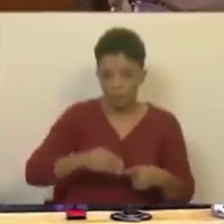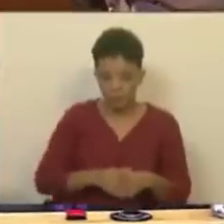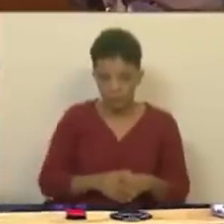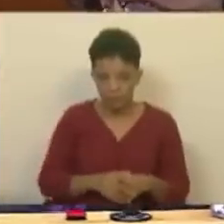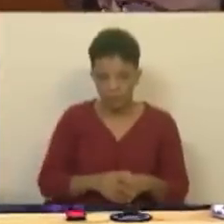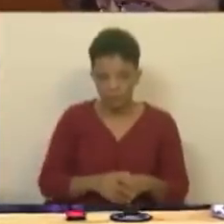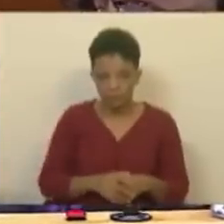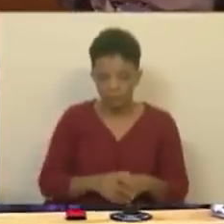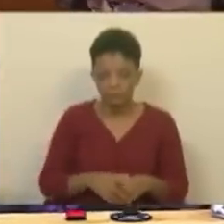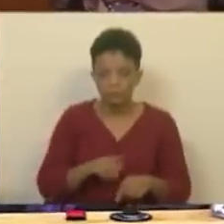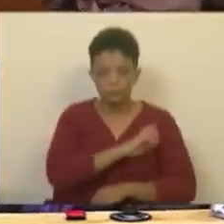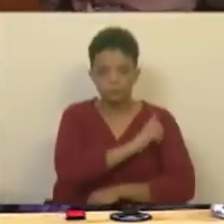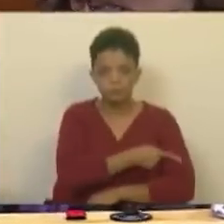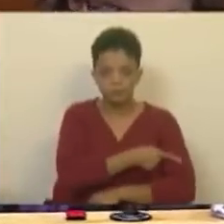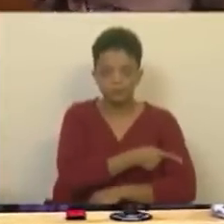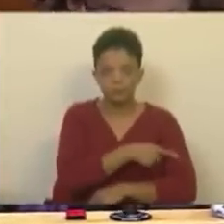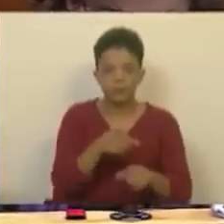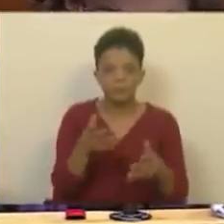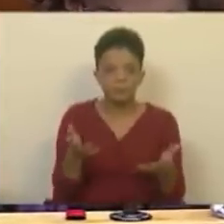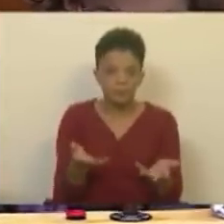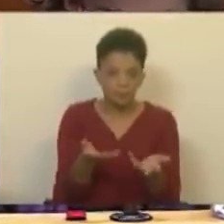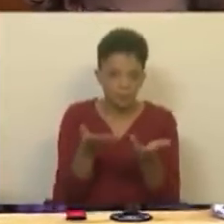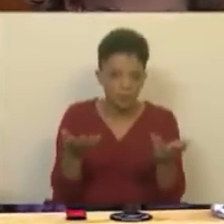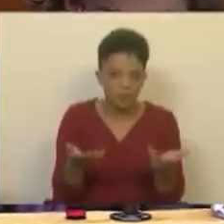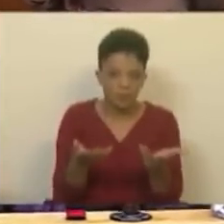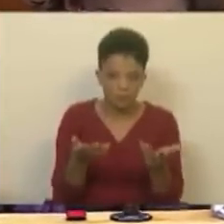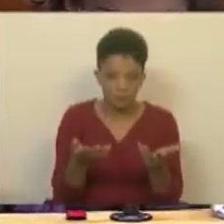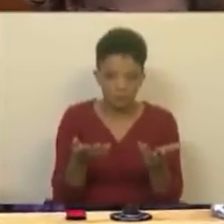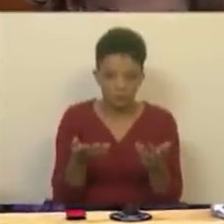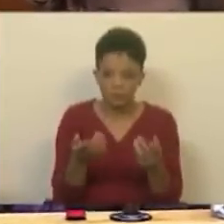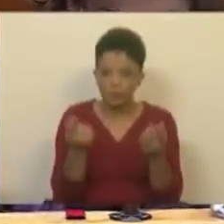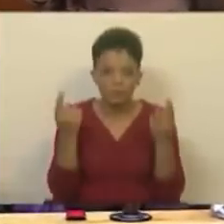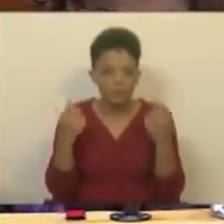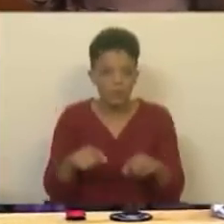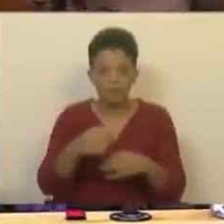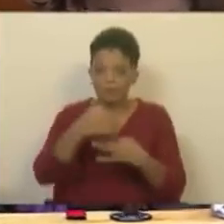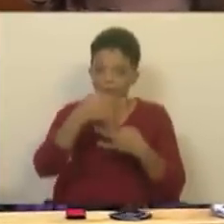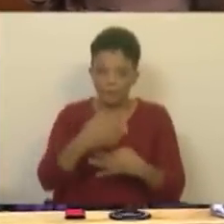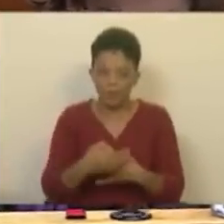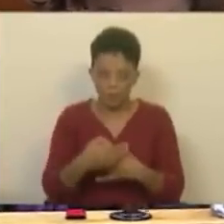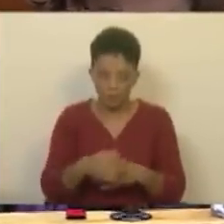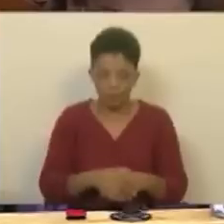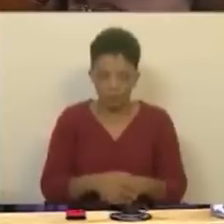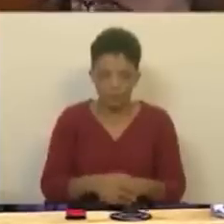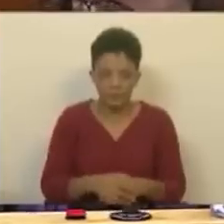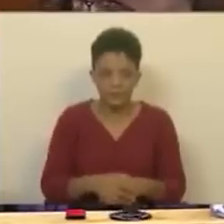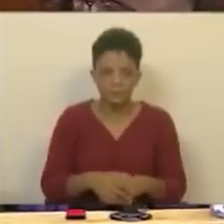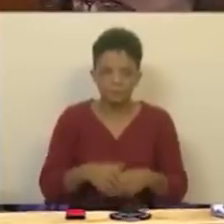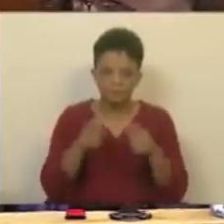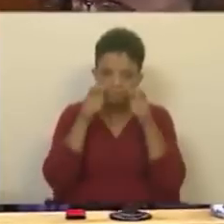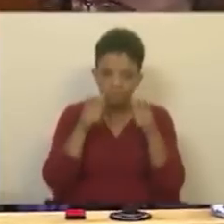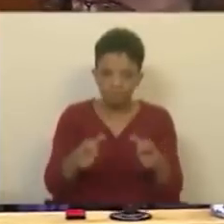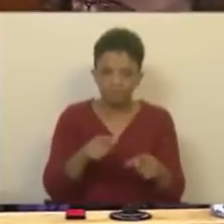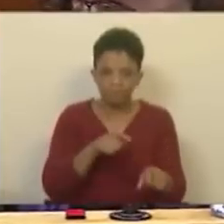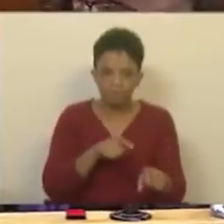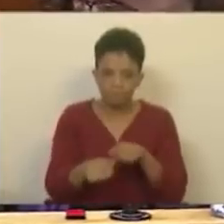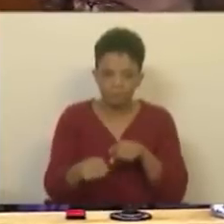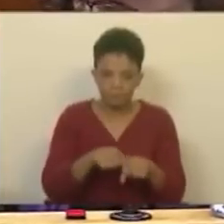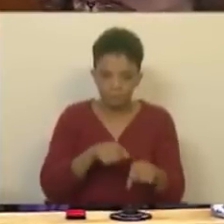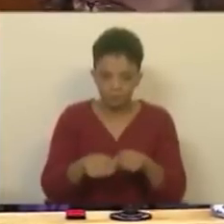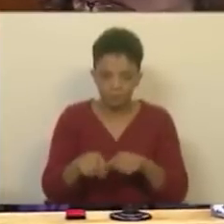dispõe de um poder substancial e não apenas formal de controlo político